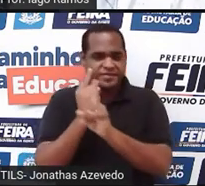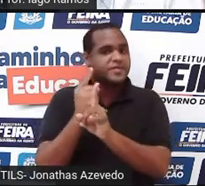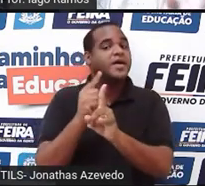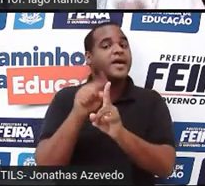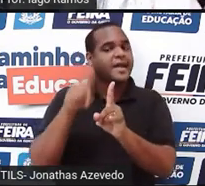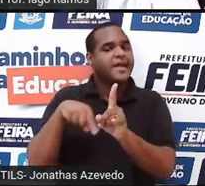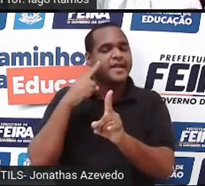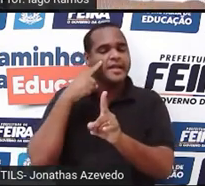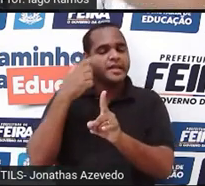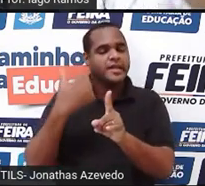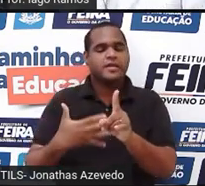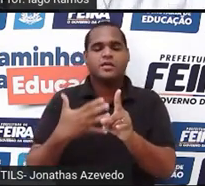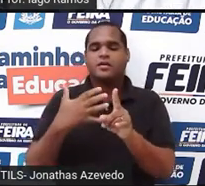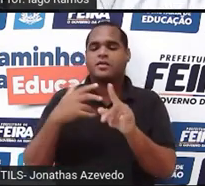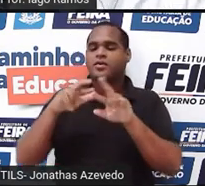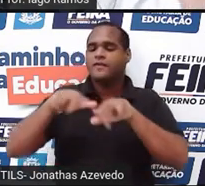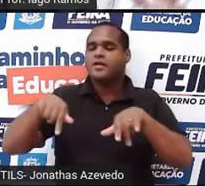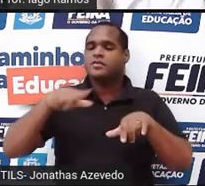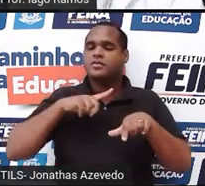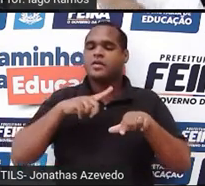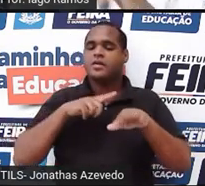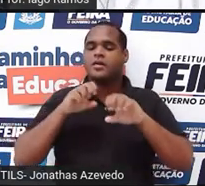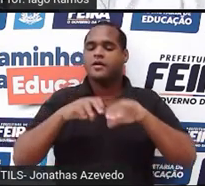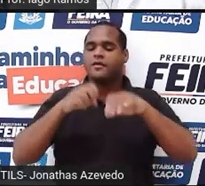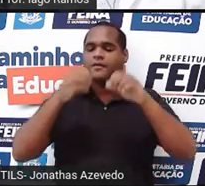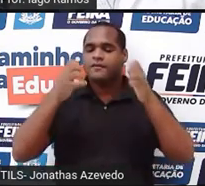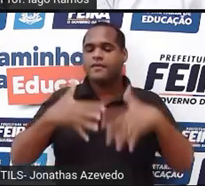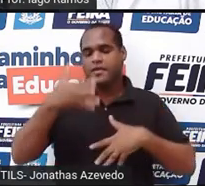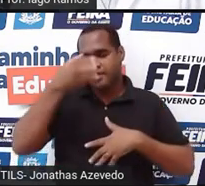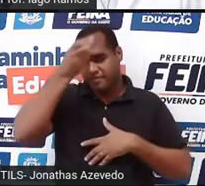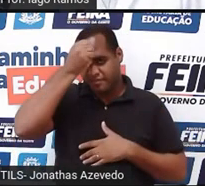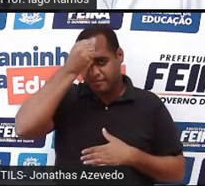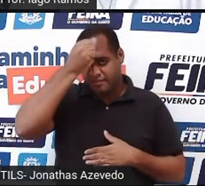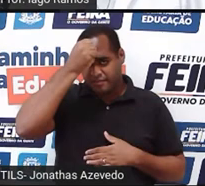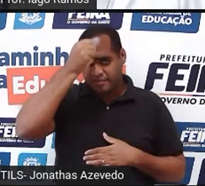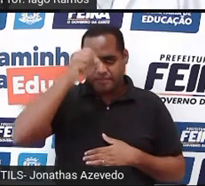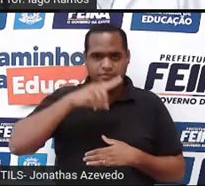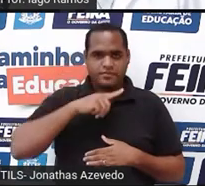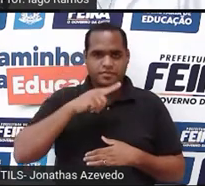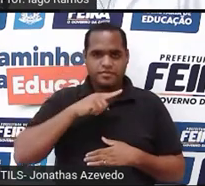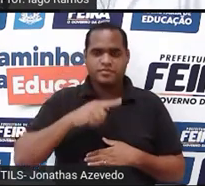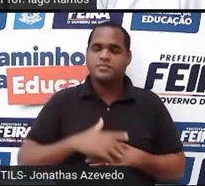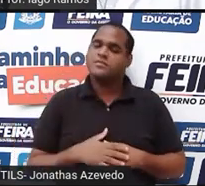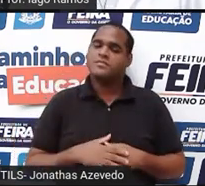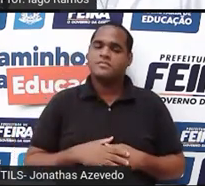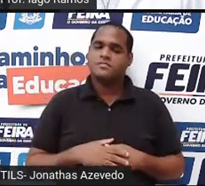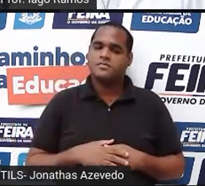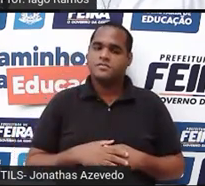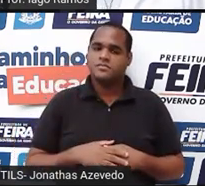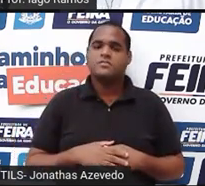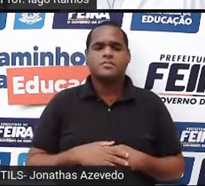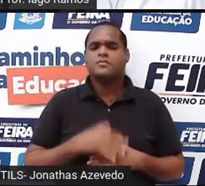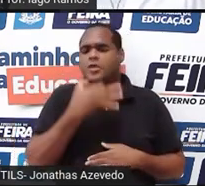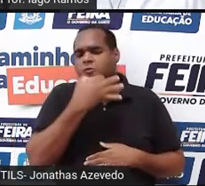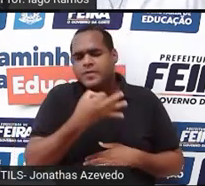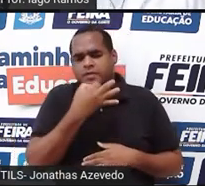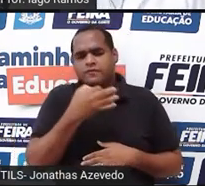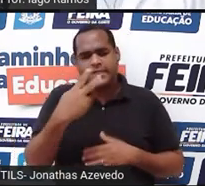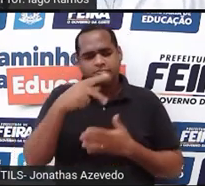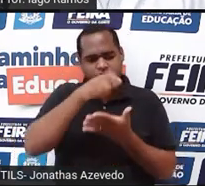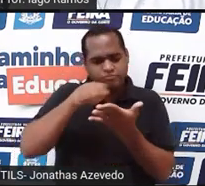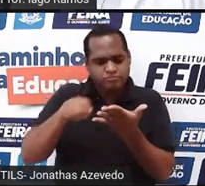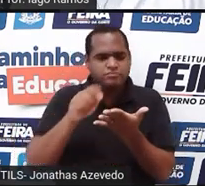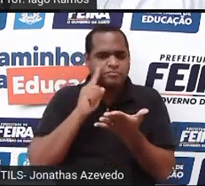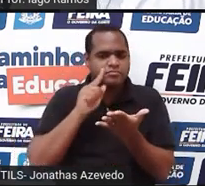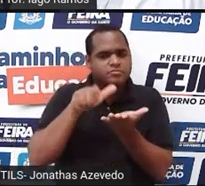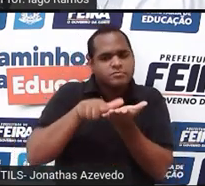avaliar Agora toda aula tudo que você conseguiu aprender nessa aula aqui e aí eu deixo como sugestão que você escreva no seu